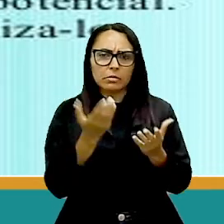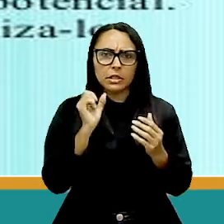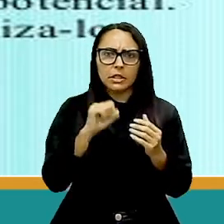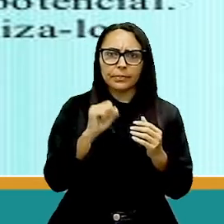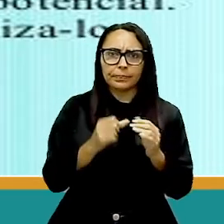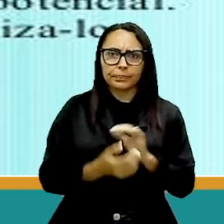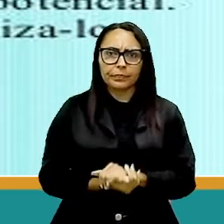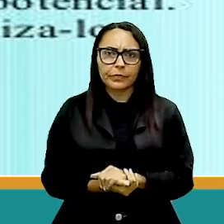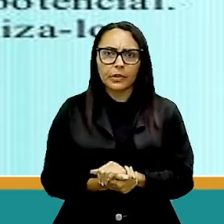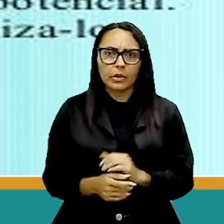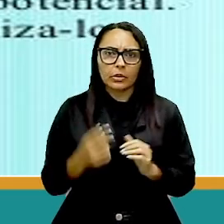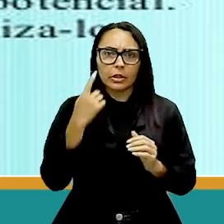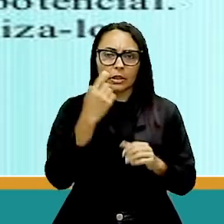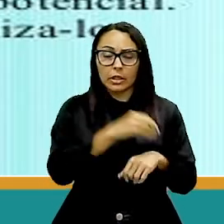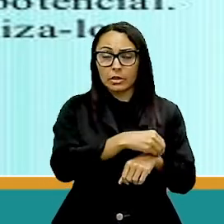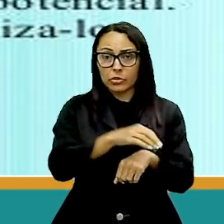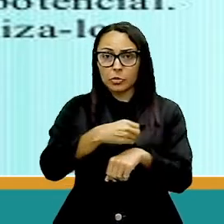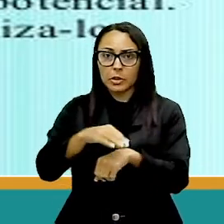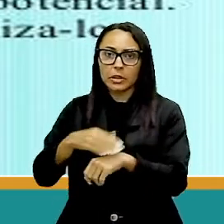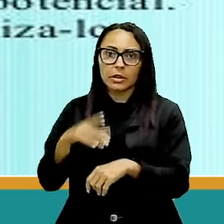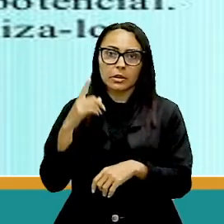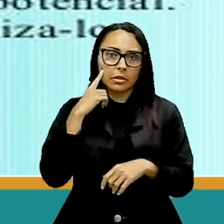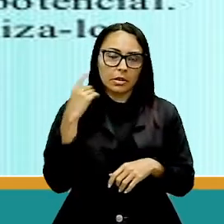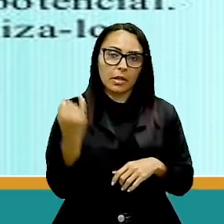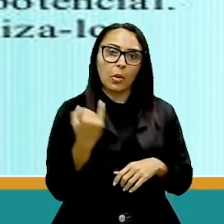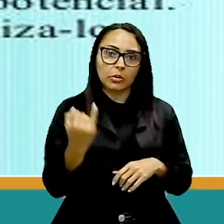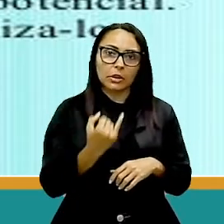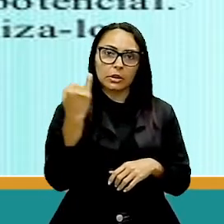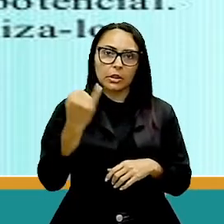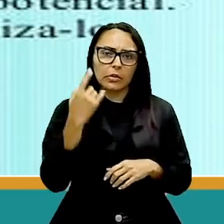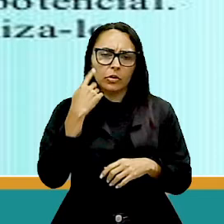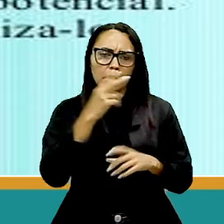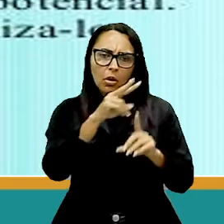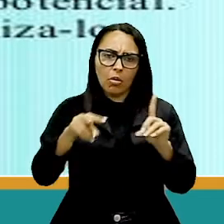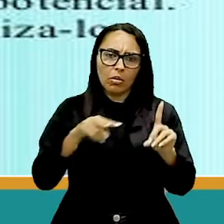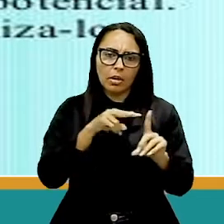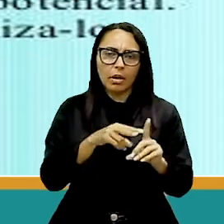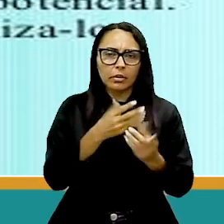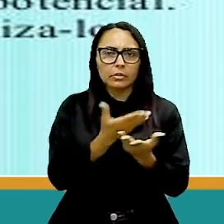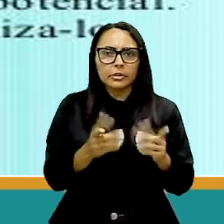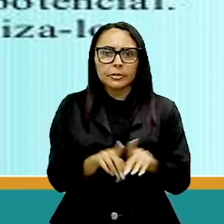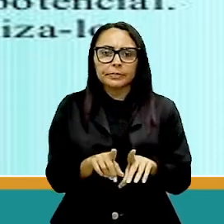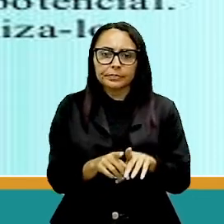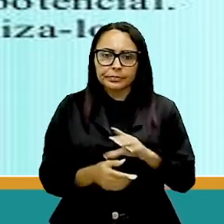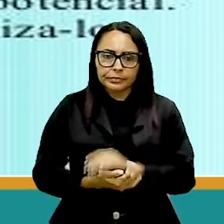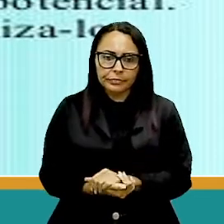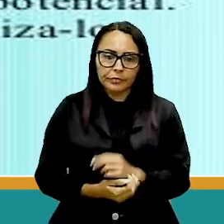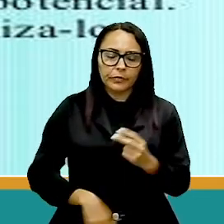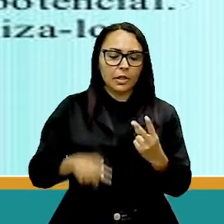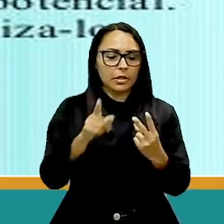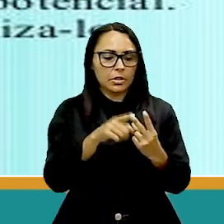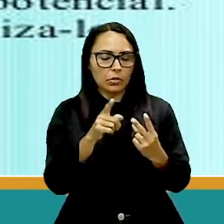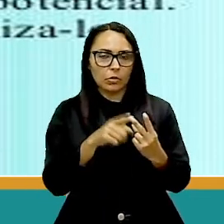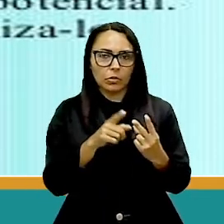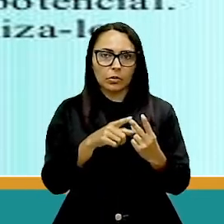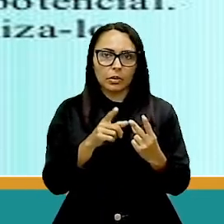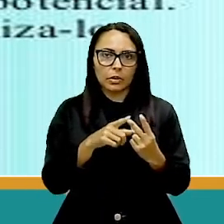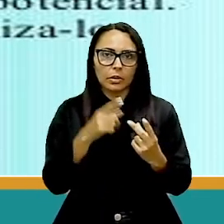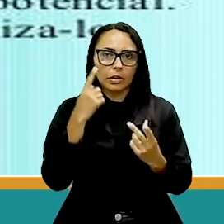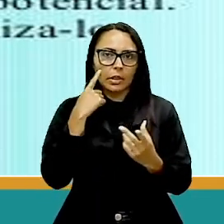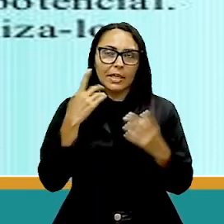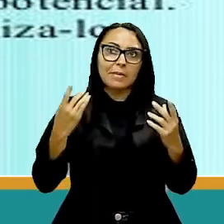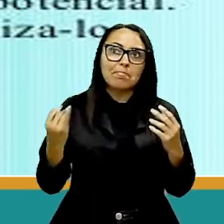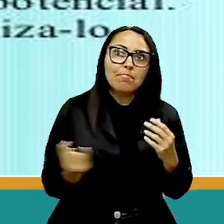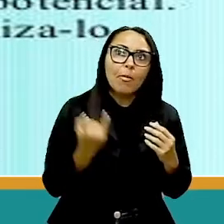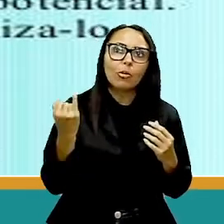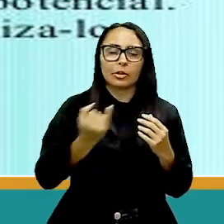que ela ali quer transmitir. Isso é importante, você olhar o enunciado. Segunda coisa que é imprescindível